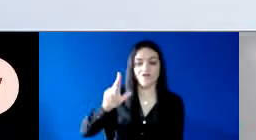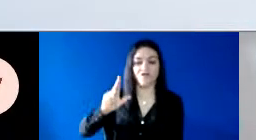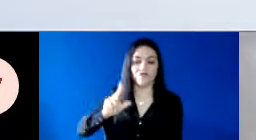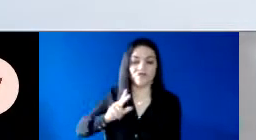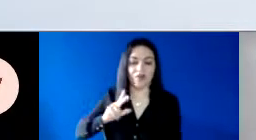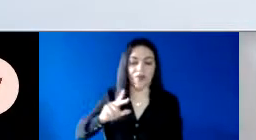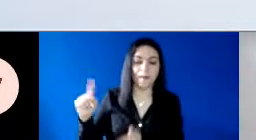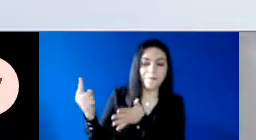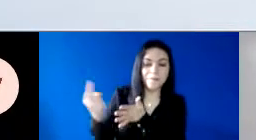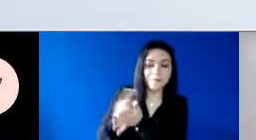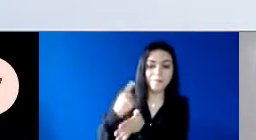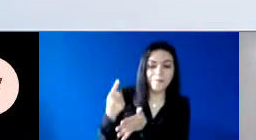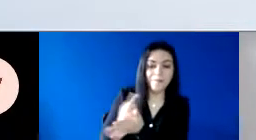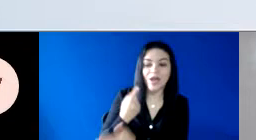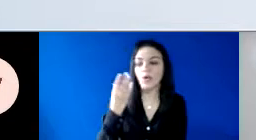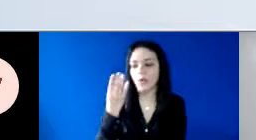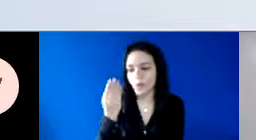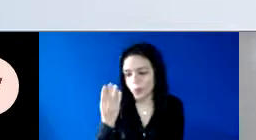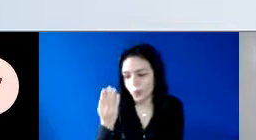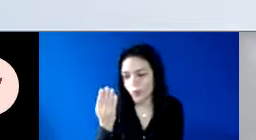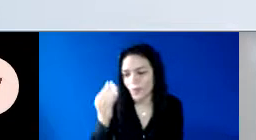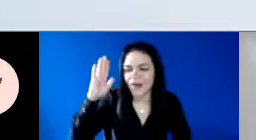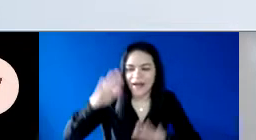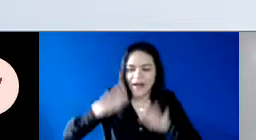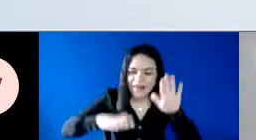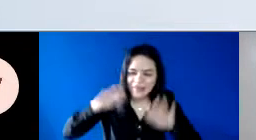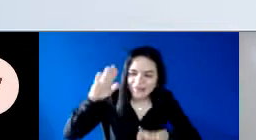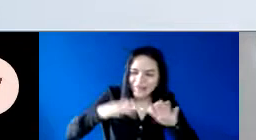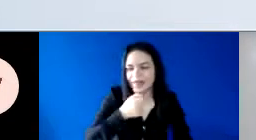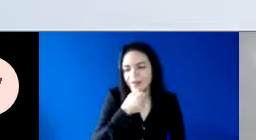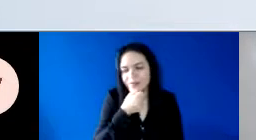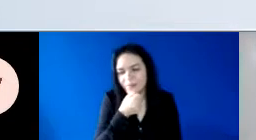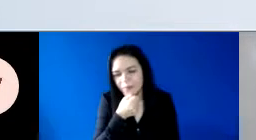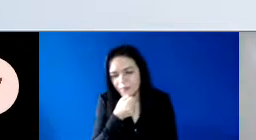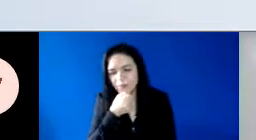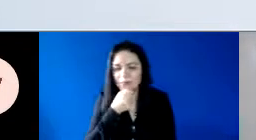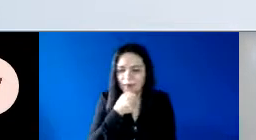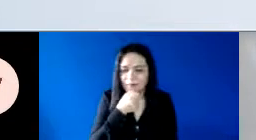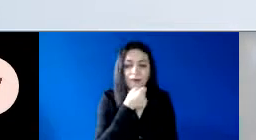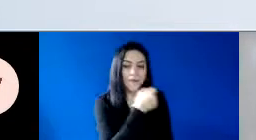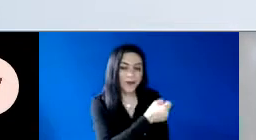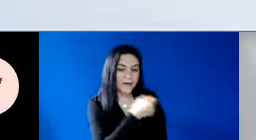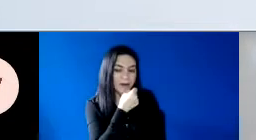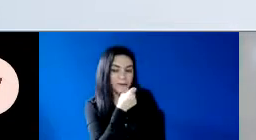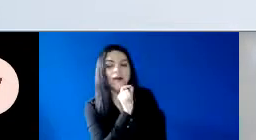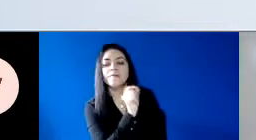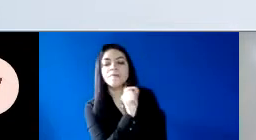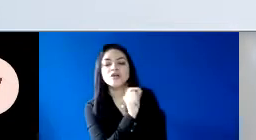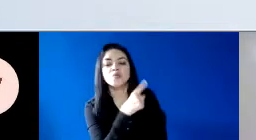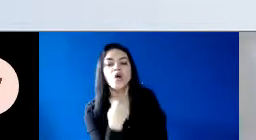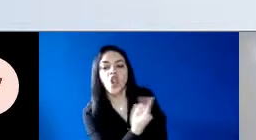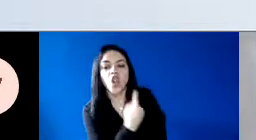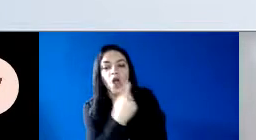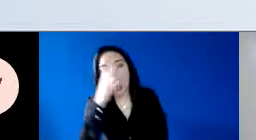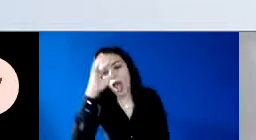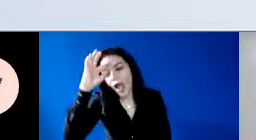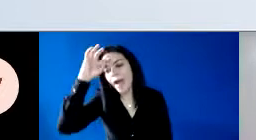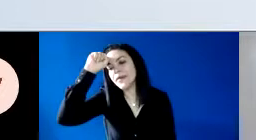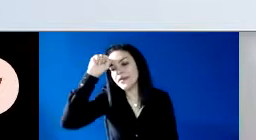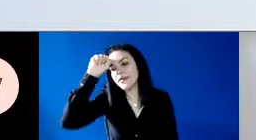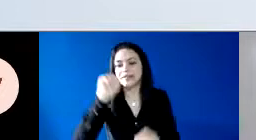ouve muito, né? Toda vez que a gente, às vezes, vai dar uma entrevista, geralmente os jornalistas perguntam, mas o que é que a gente está aprendendo com a